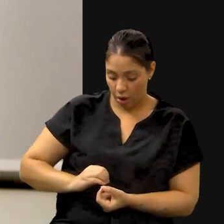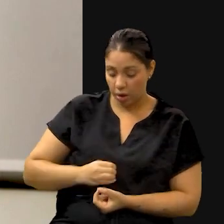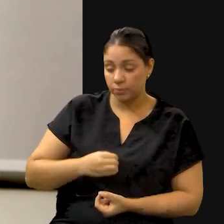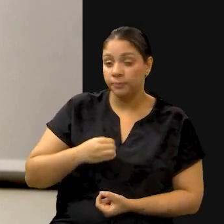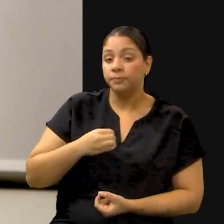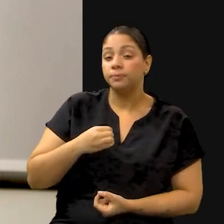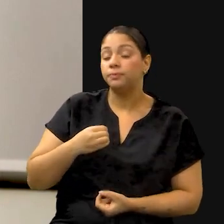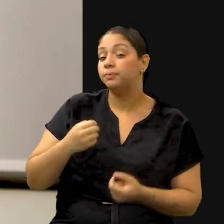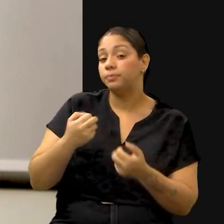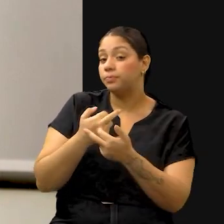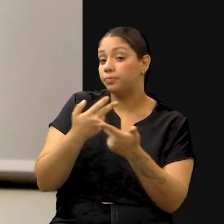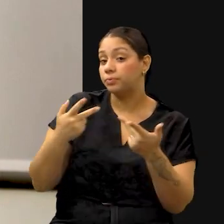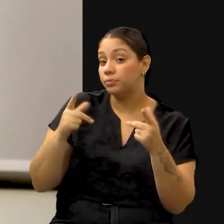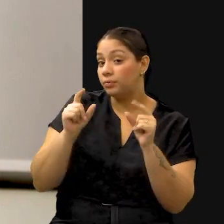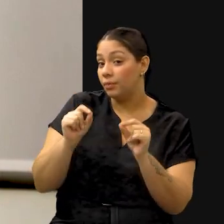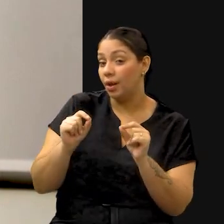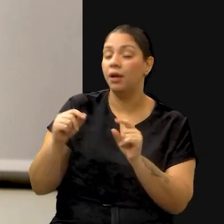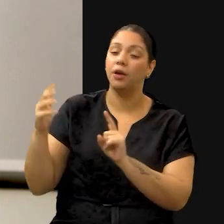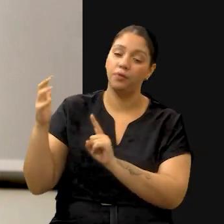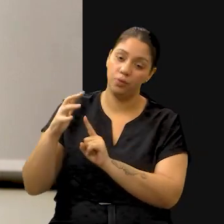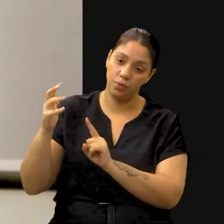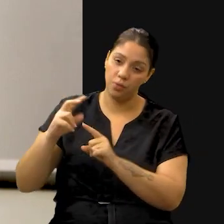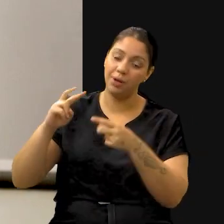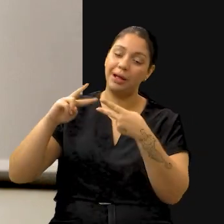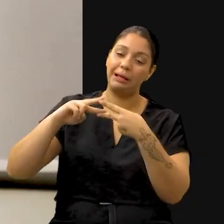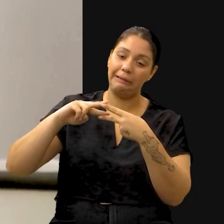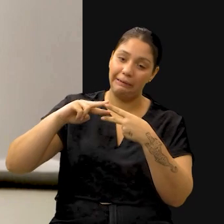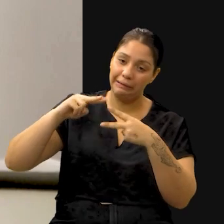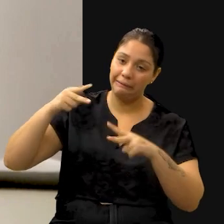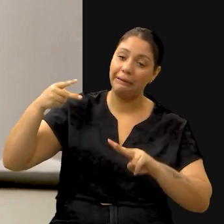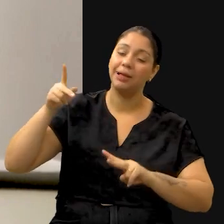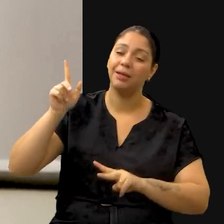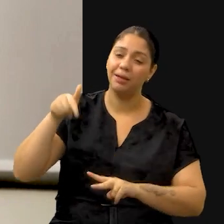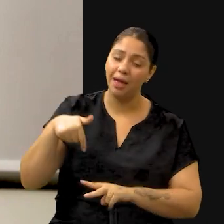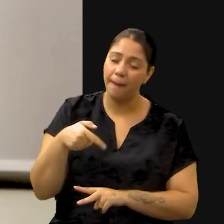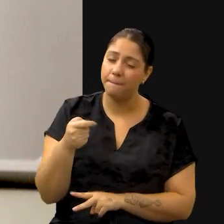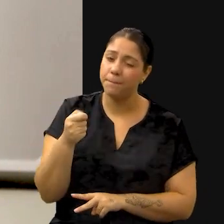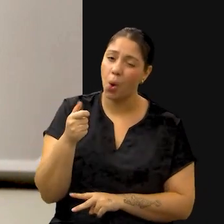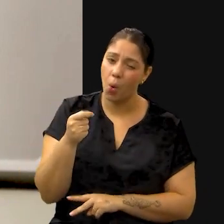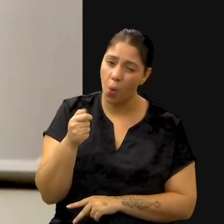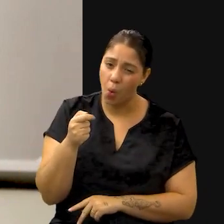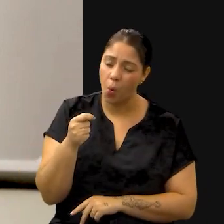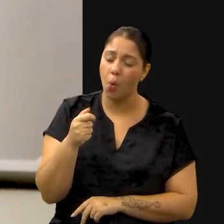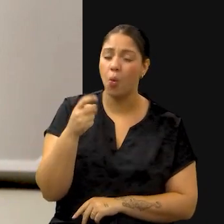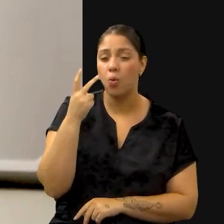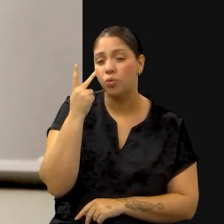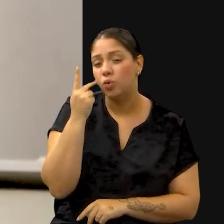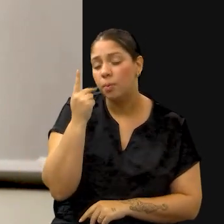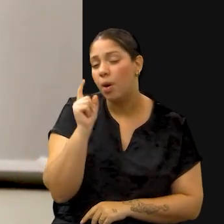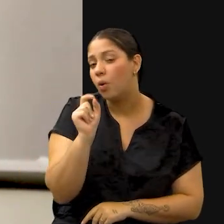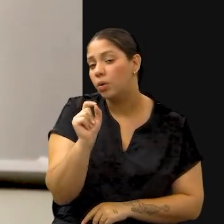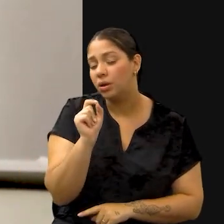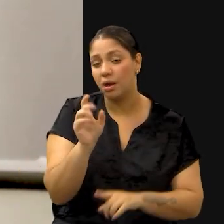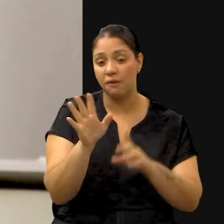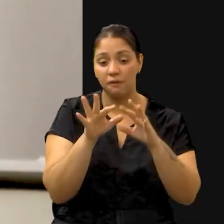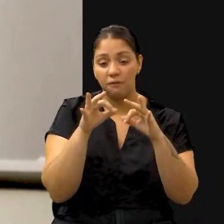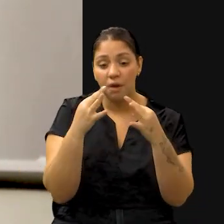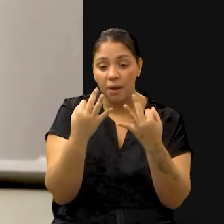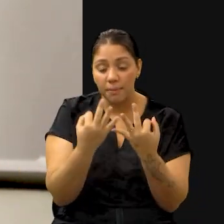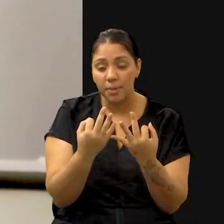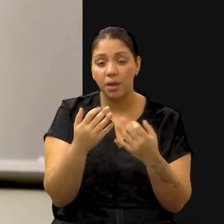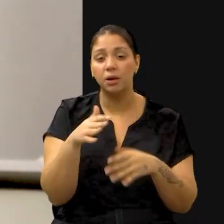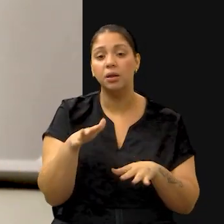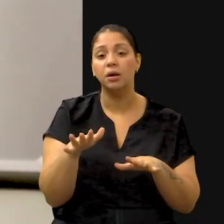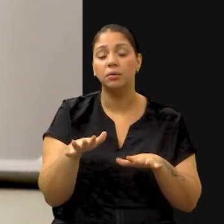para isso são algumas síndromes genéticas, que são raras em sua maioria e que normalmente essas famílias acabam